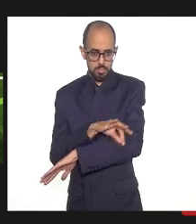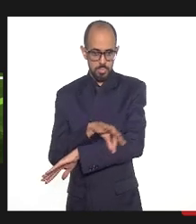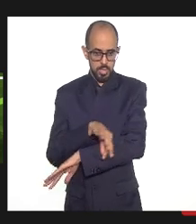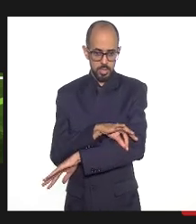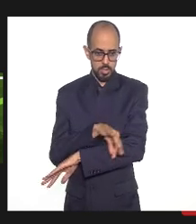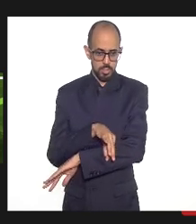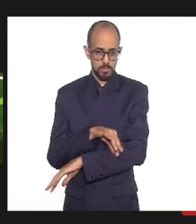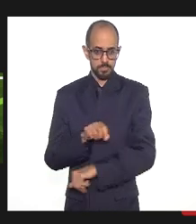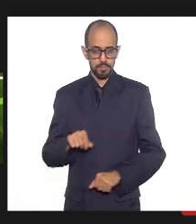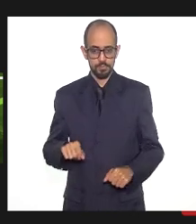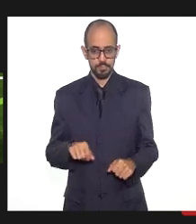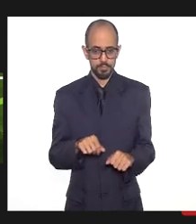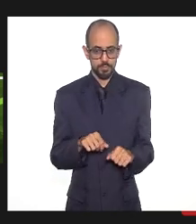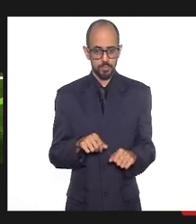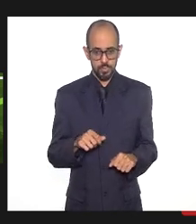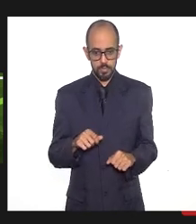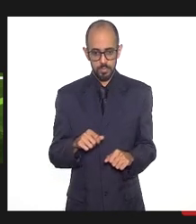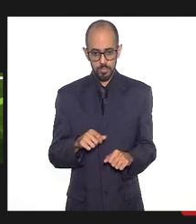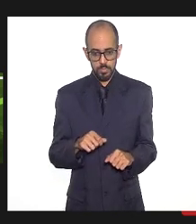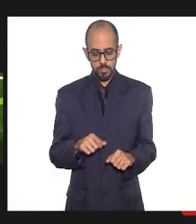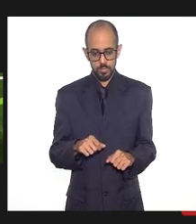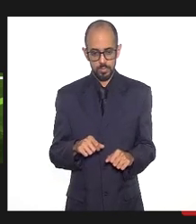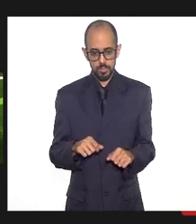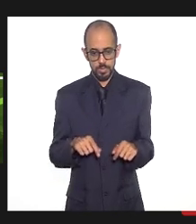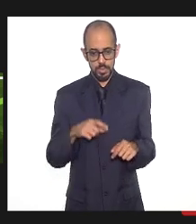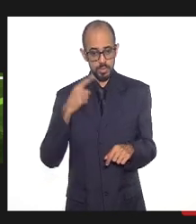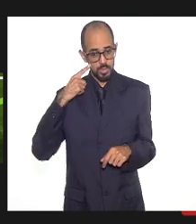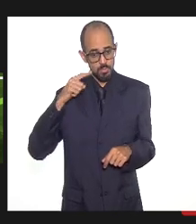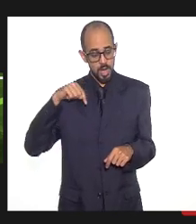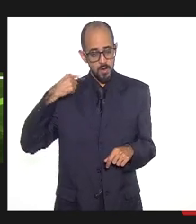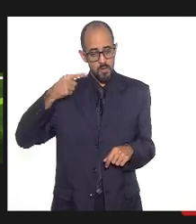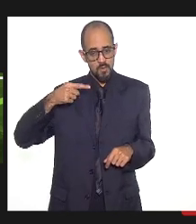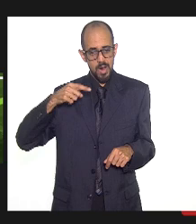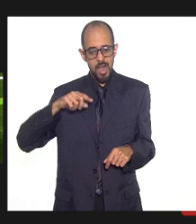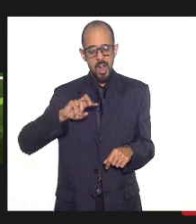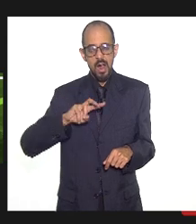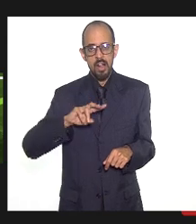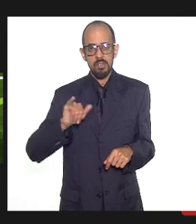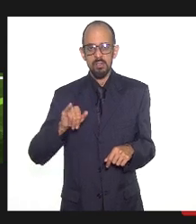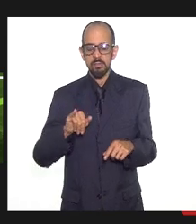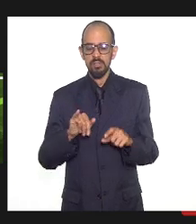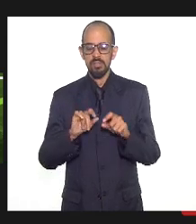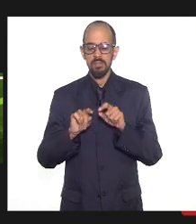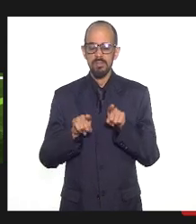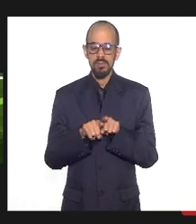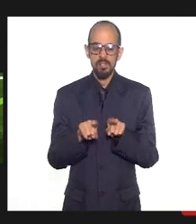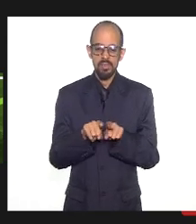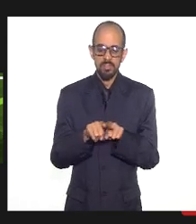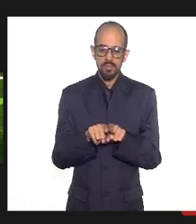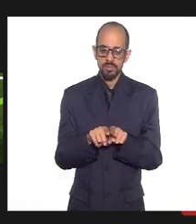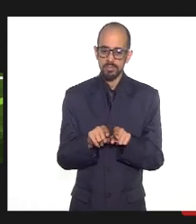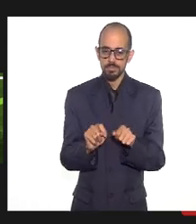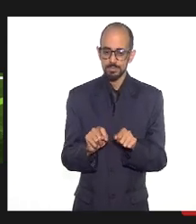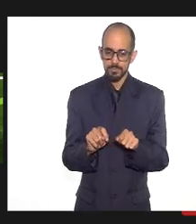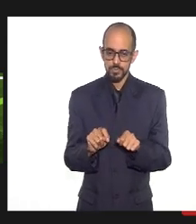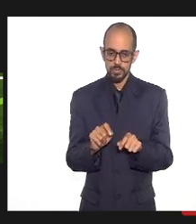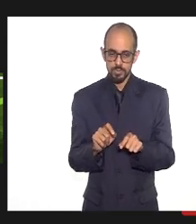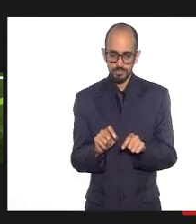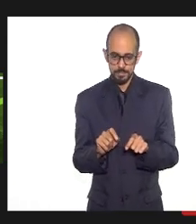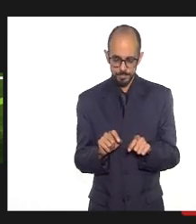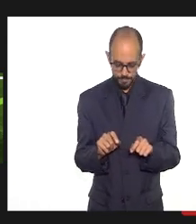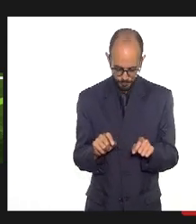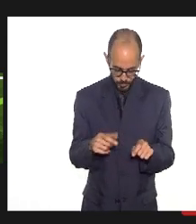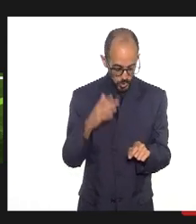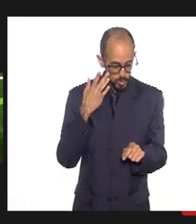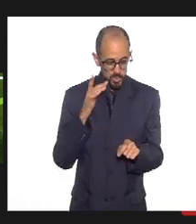planta, aí já, semana que vem ele já vai para, não sei